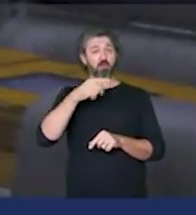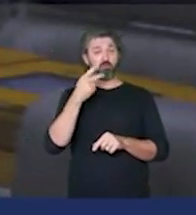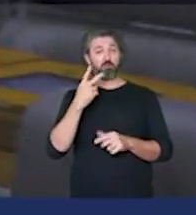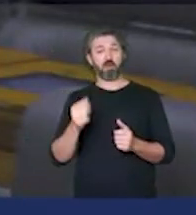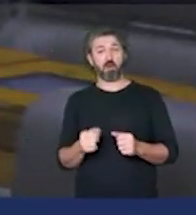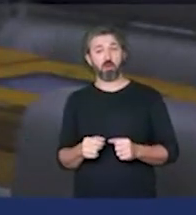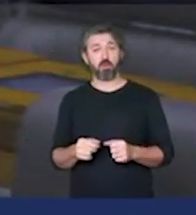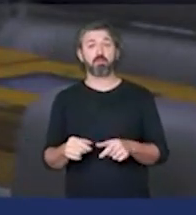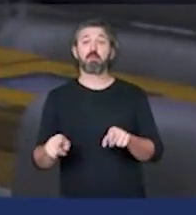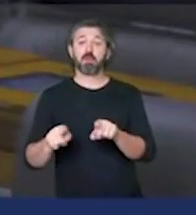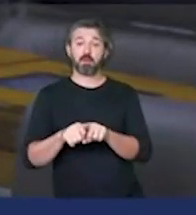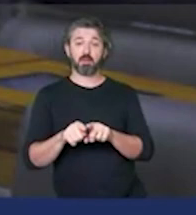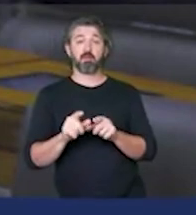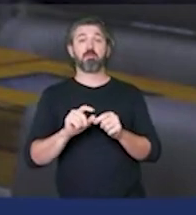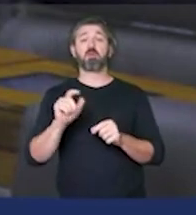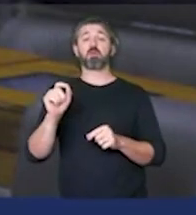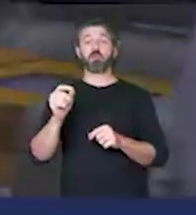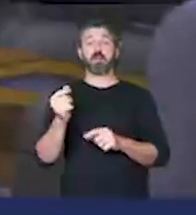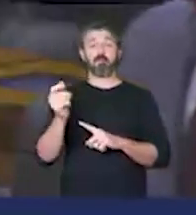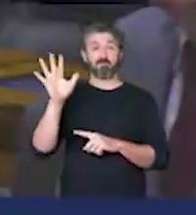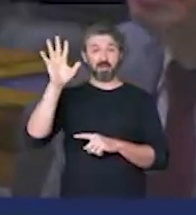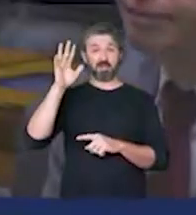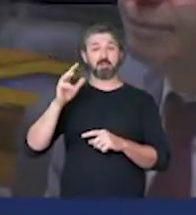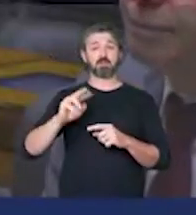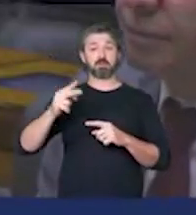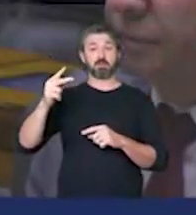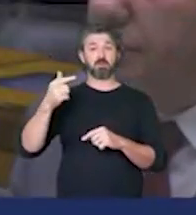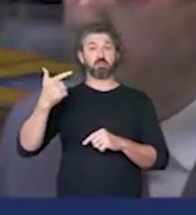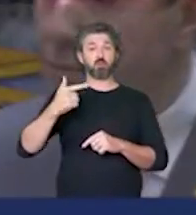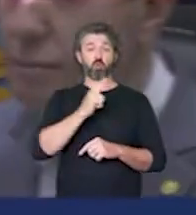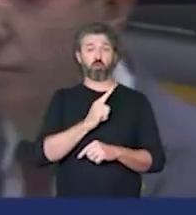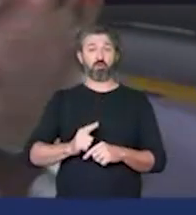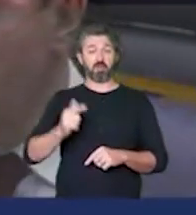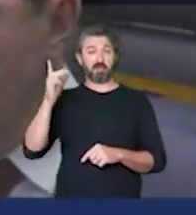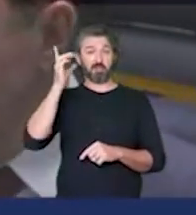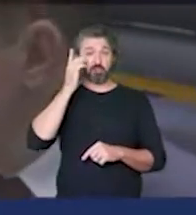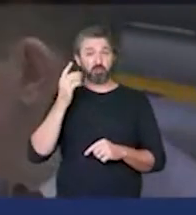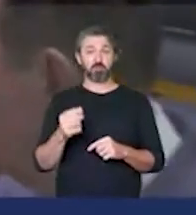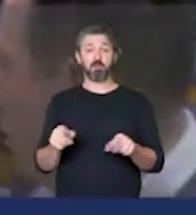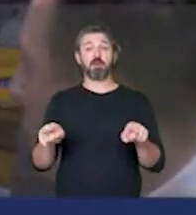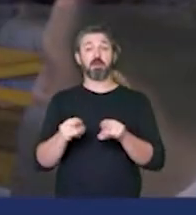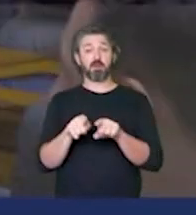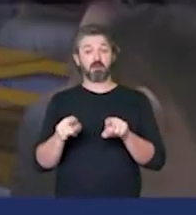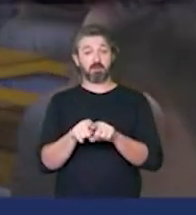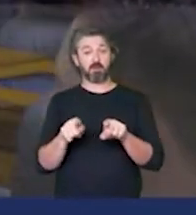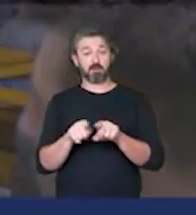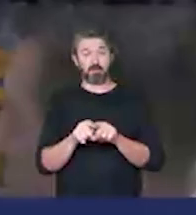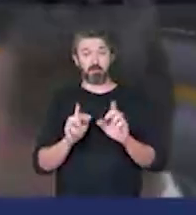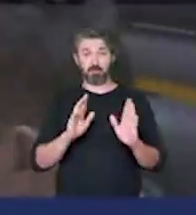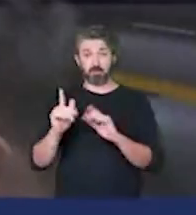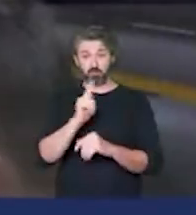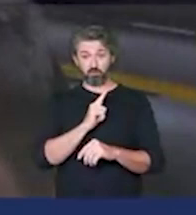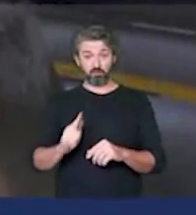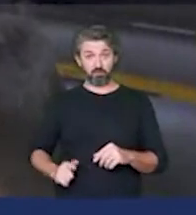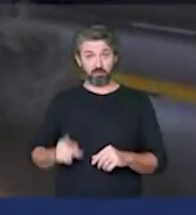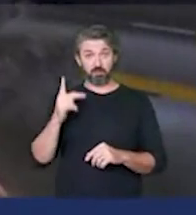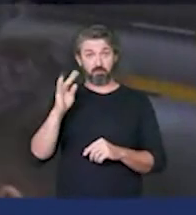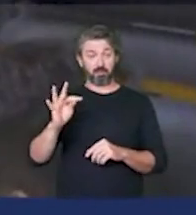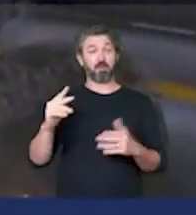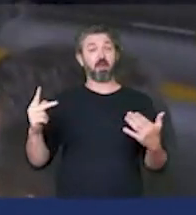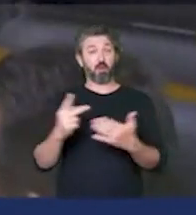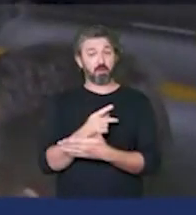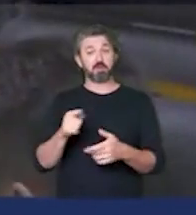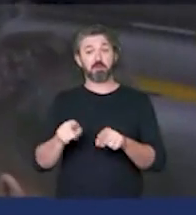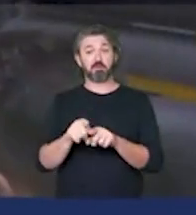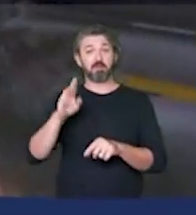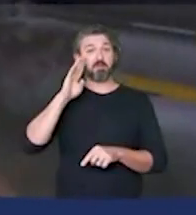Henrique Fontana, e fizeram com que a inflação disparasse durante o segundo mandato do governo Dilma. Para além disso, durante os governos petistas foi quando